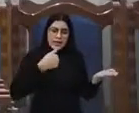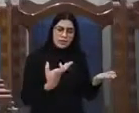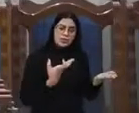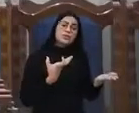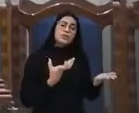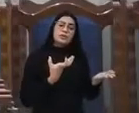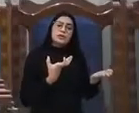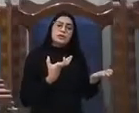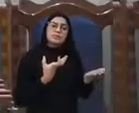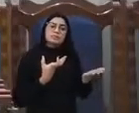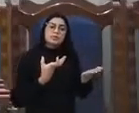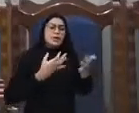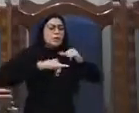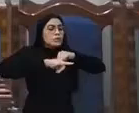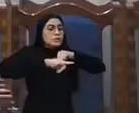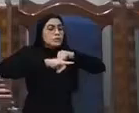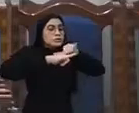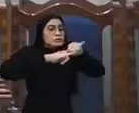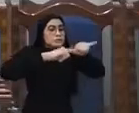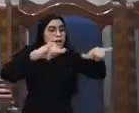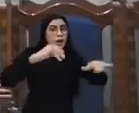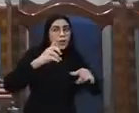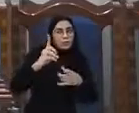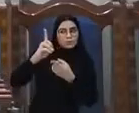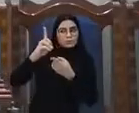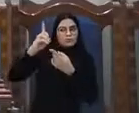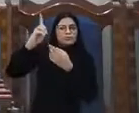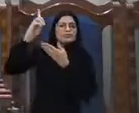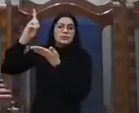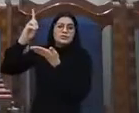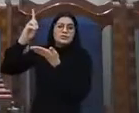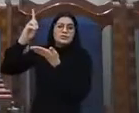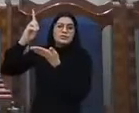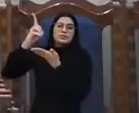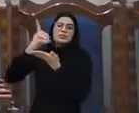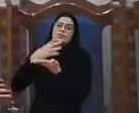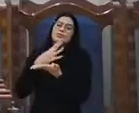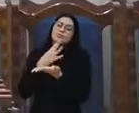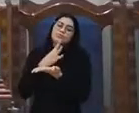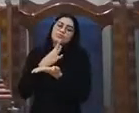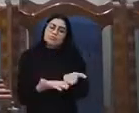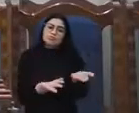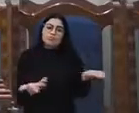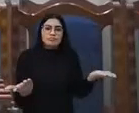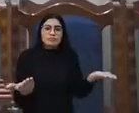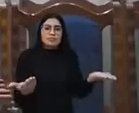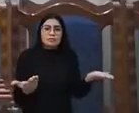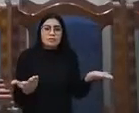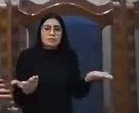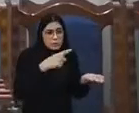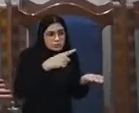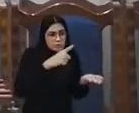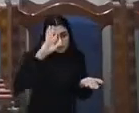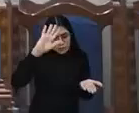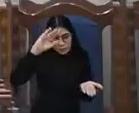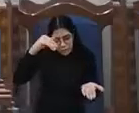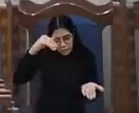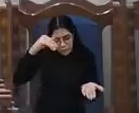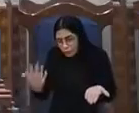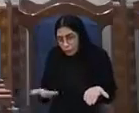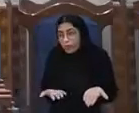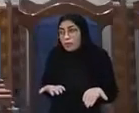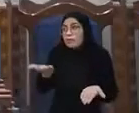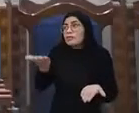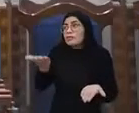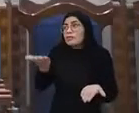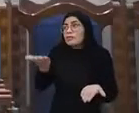anunciar o Deus desconhecido, aleluia, esse que vocês honram, mas não conhecem. É